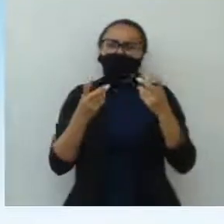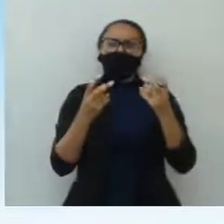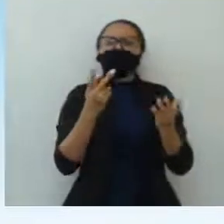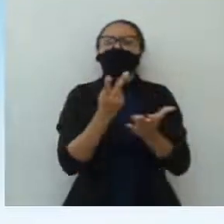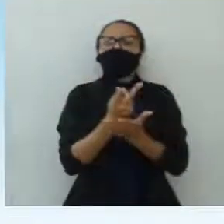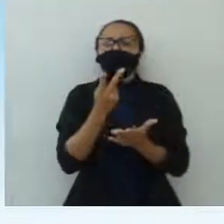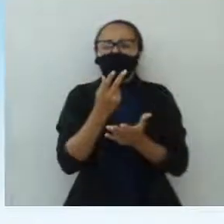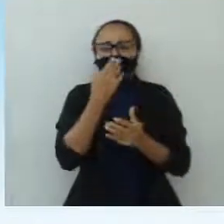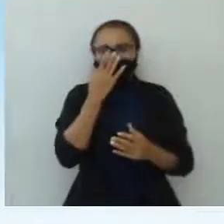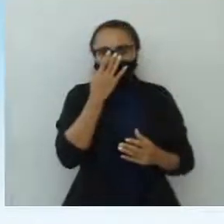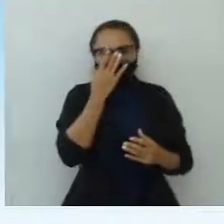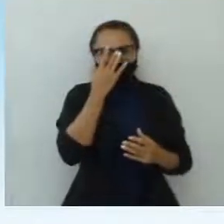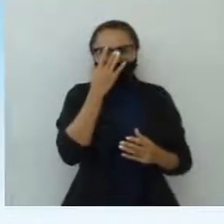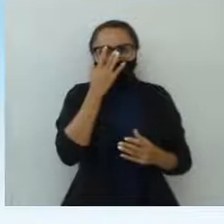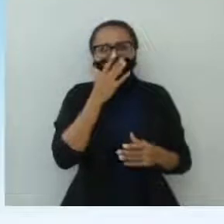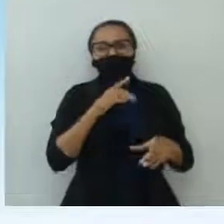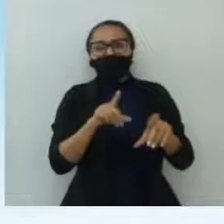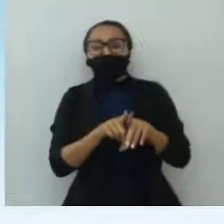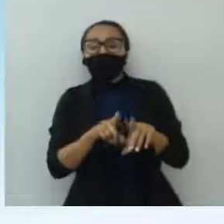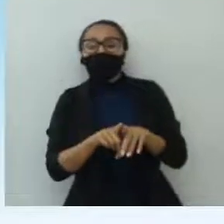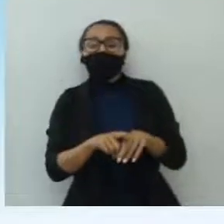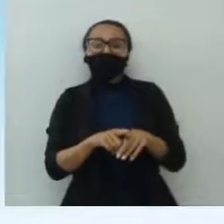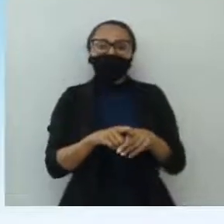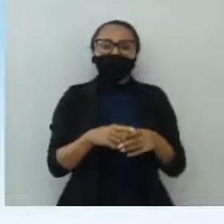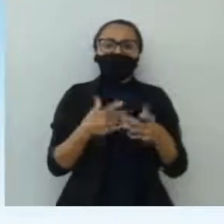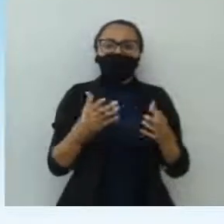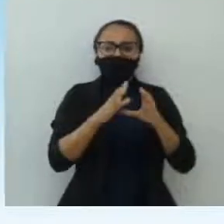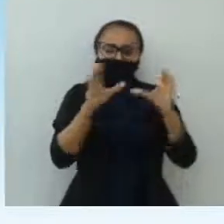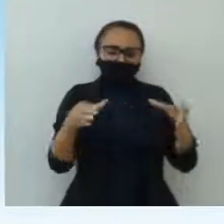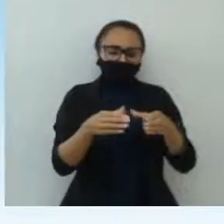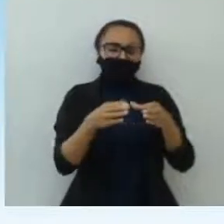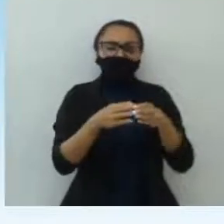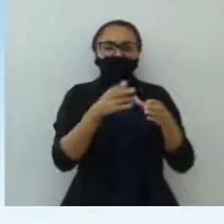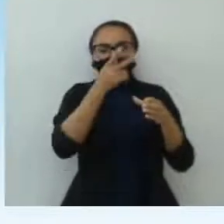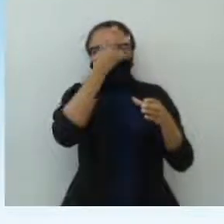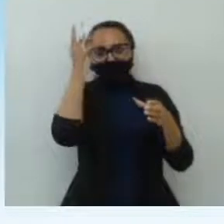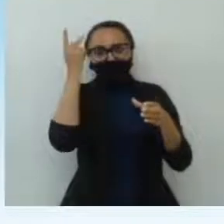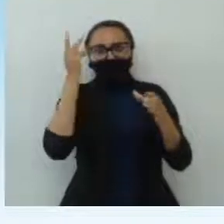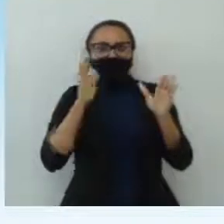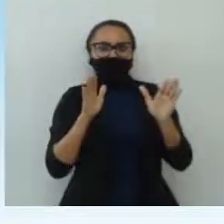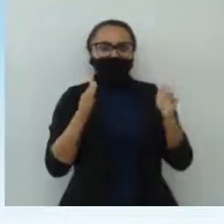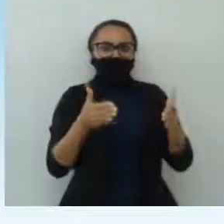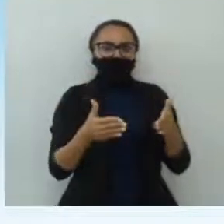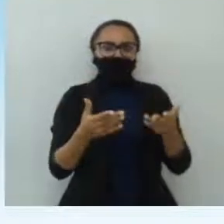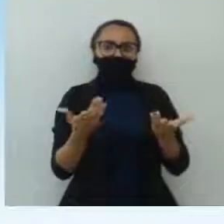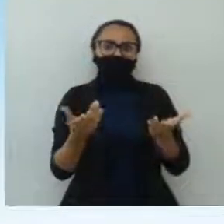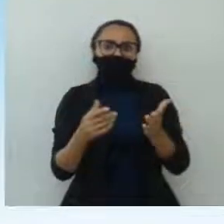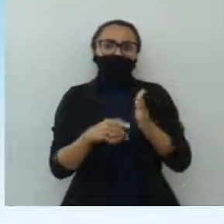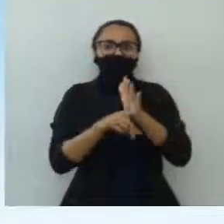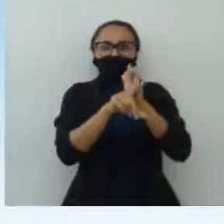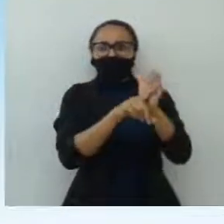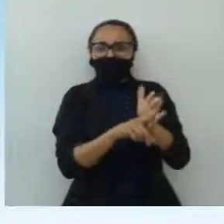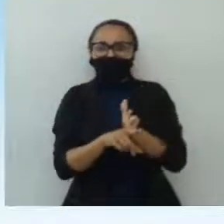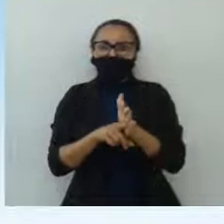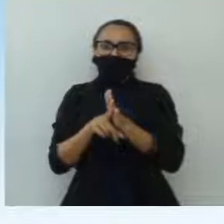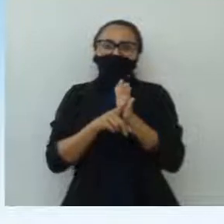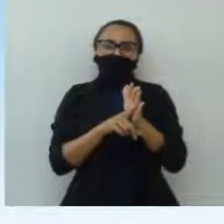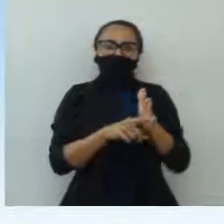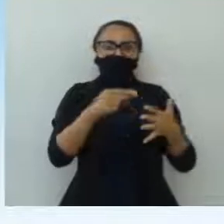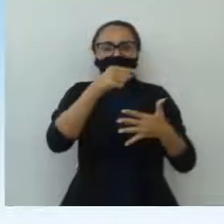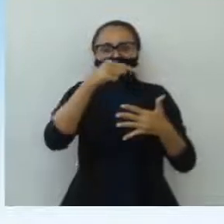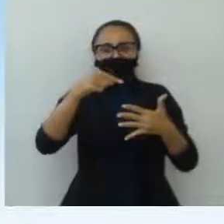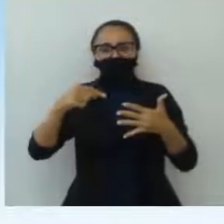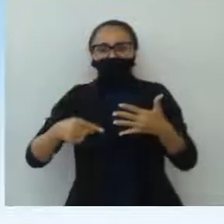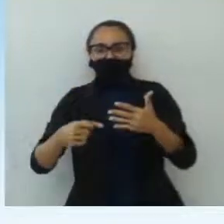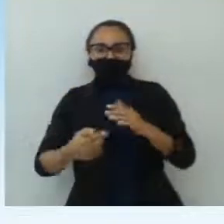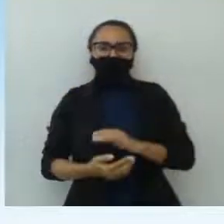naquela narrativa. E também existe um grupo de pessoas especializadas que estudam aquele elemento, que são os cenógrafos,